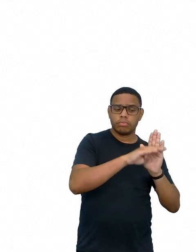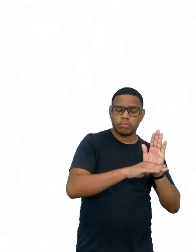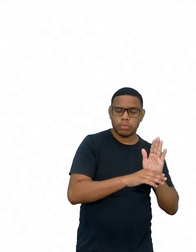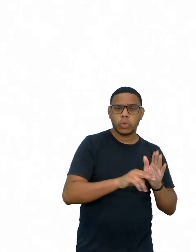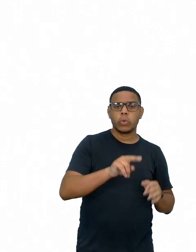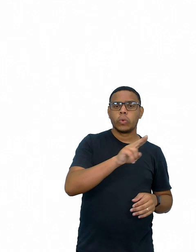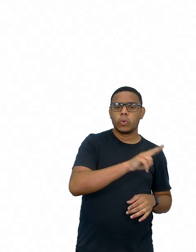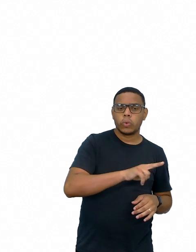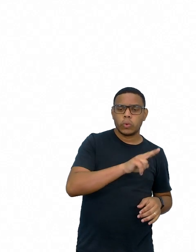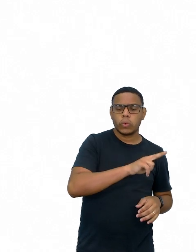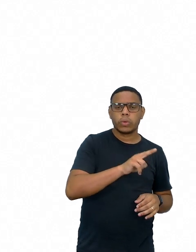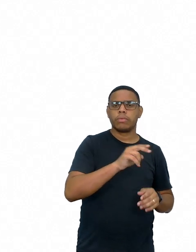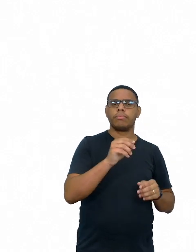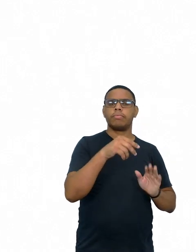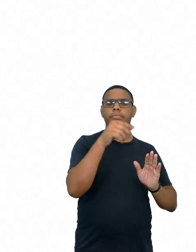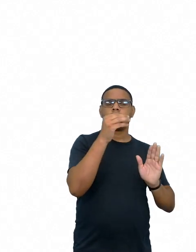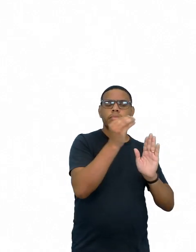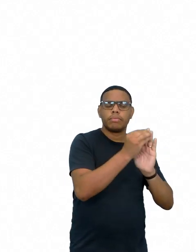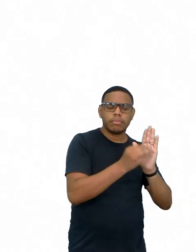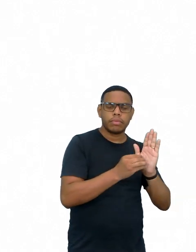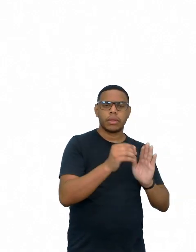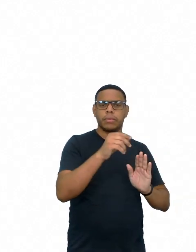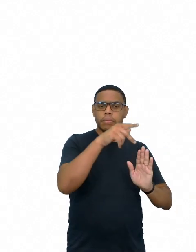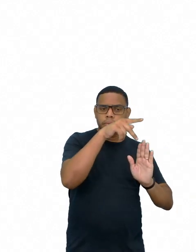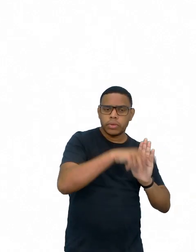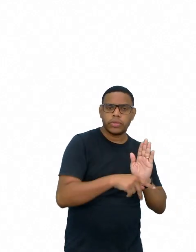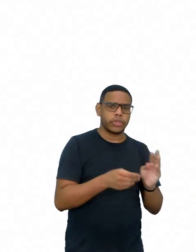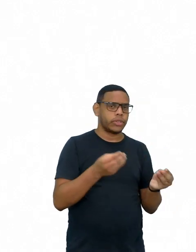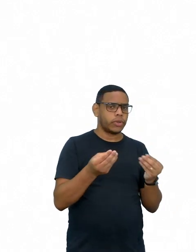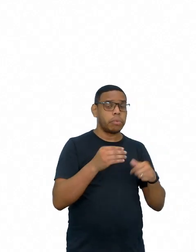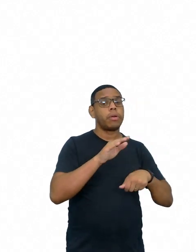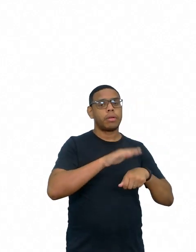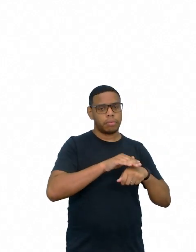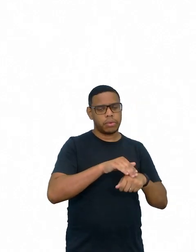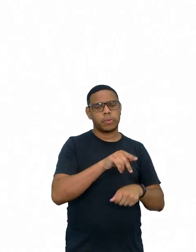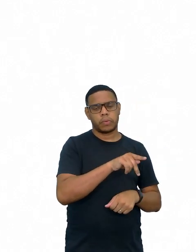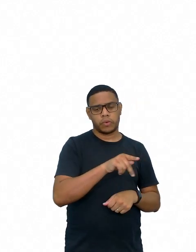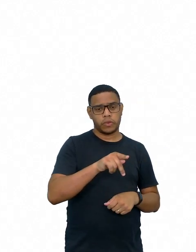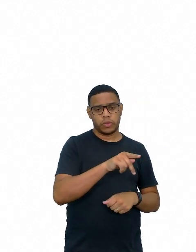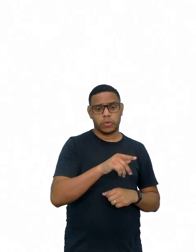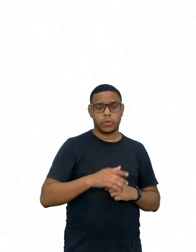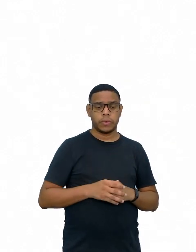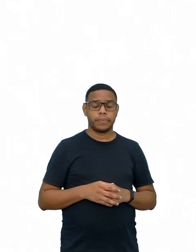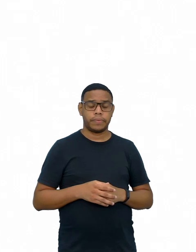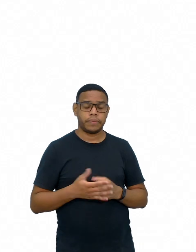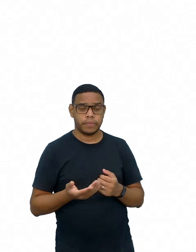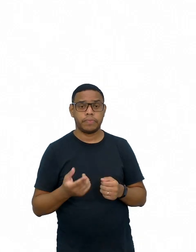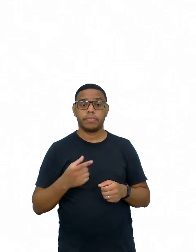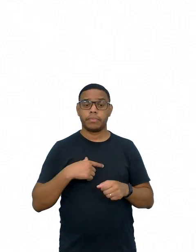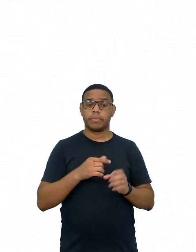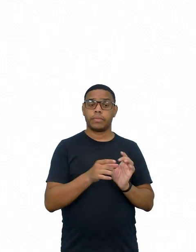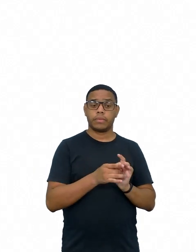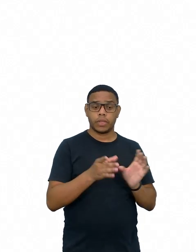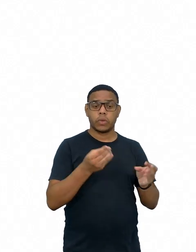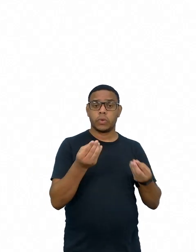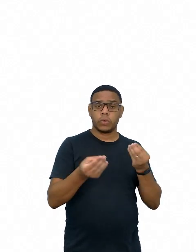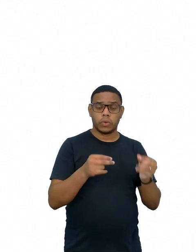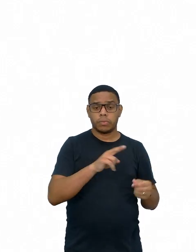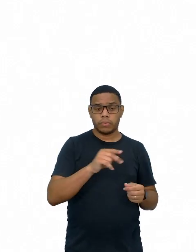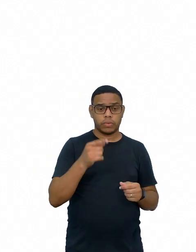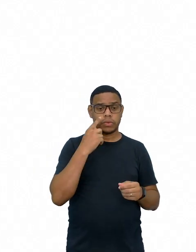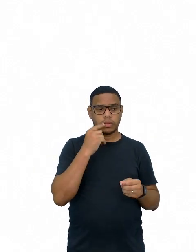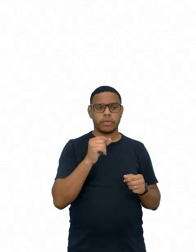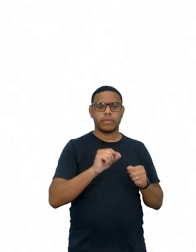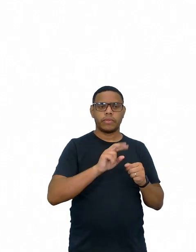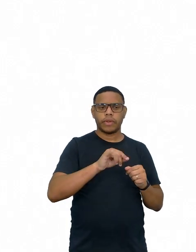como âncora do projeto. Então, é o professor que decide como ele vai sensibilizar, como ele vai